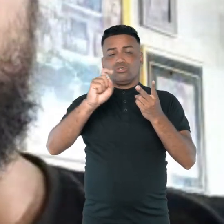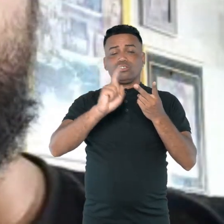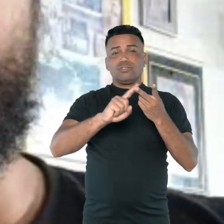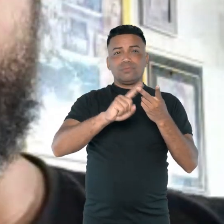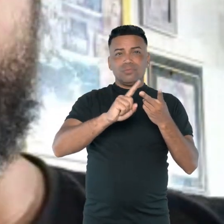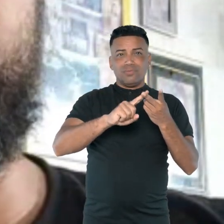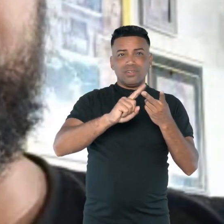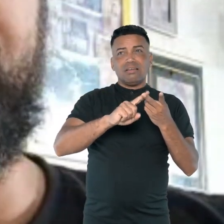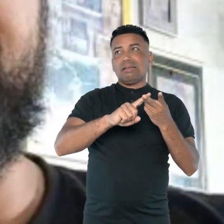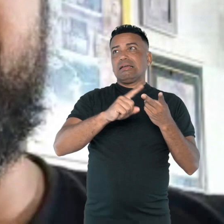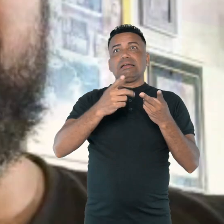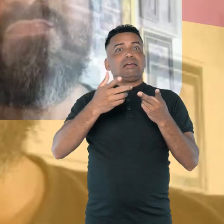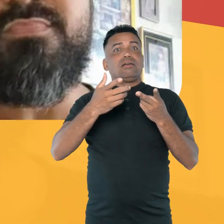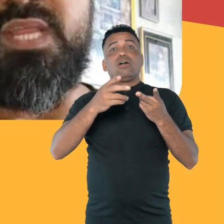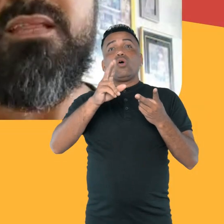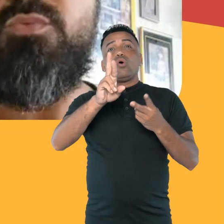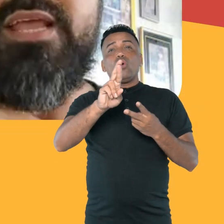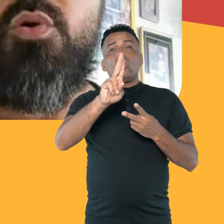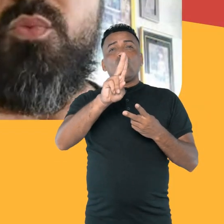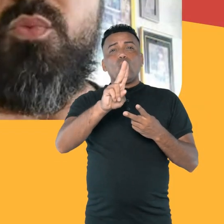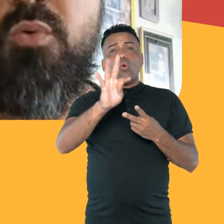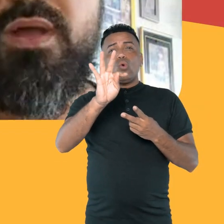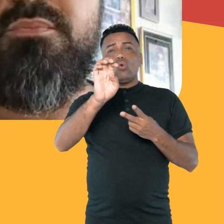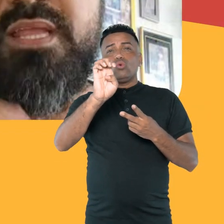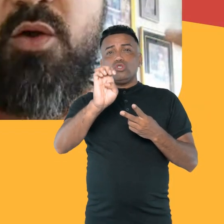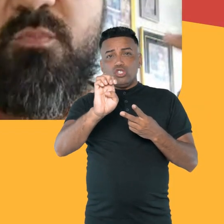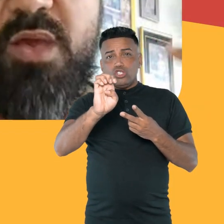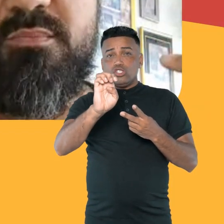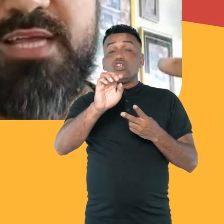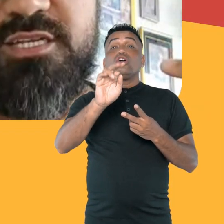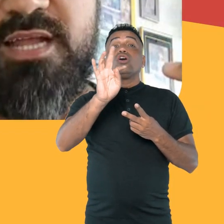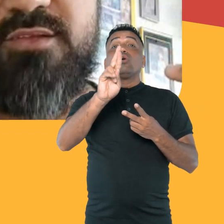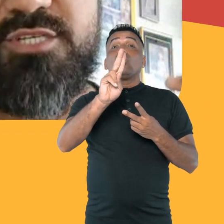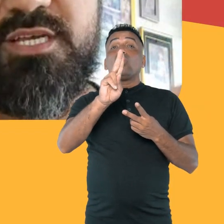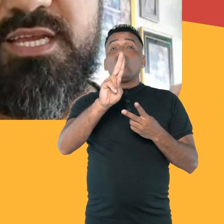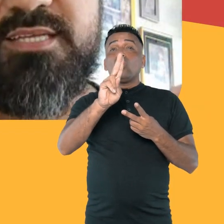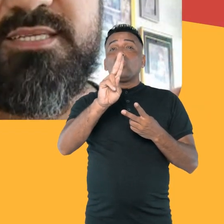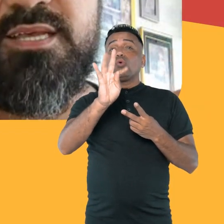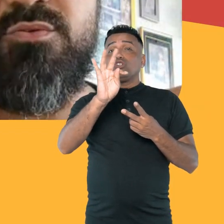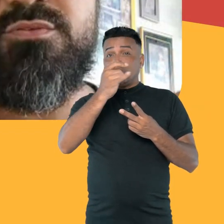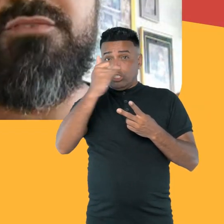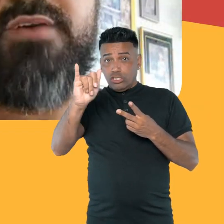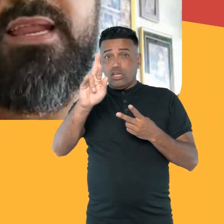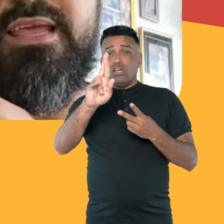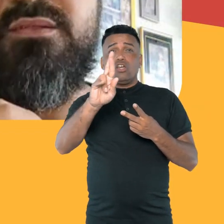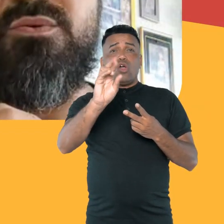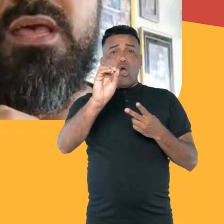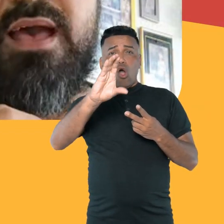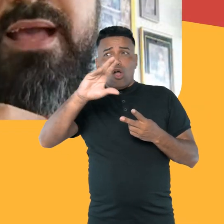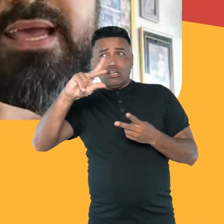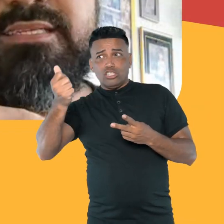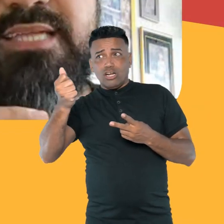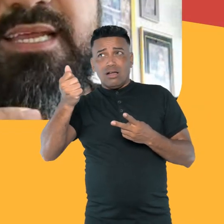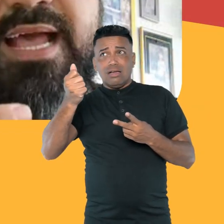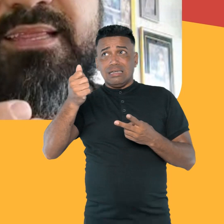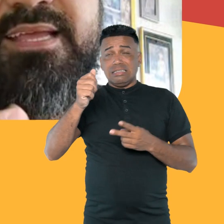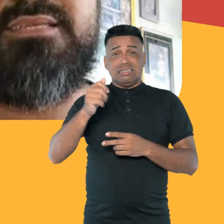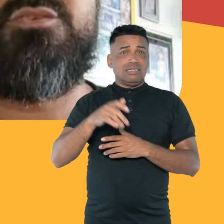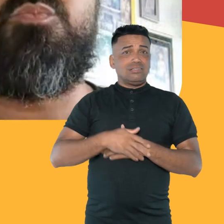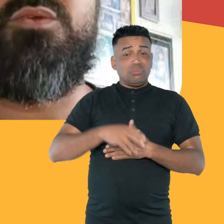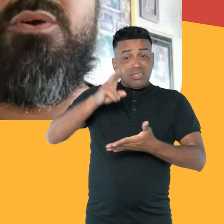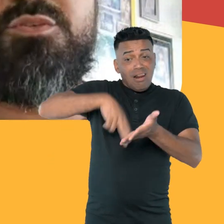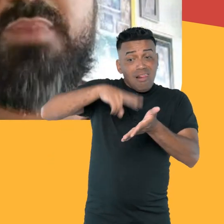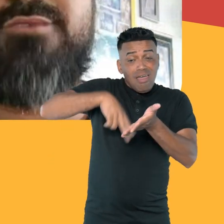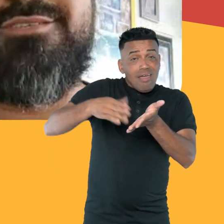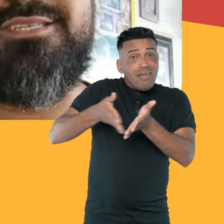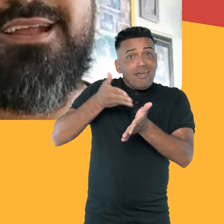Rocha, porque não tem como eu alimentar o meu imaginário de criança se eu não estiver lendo aquelas